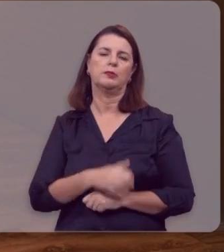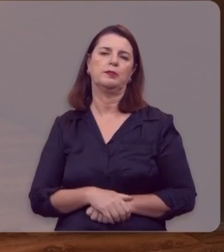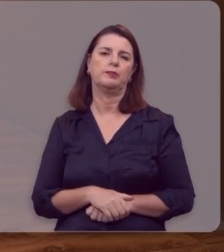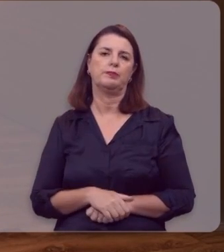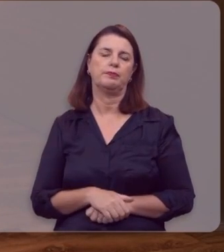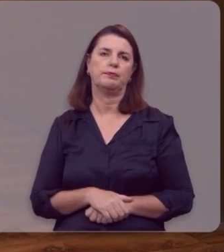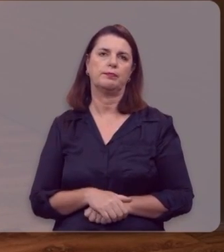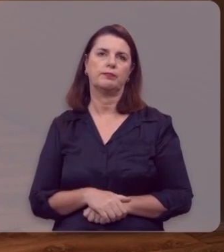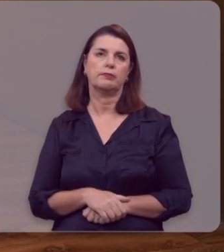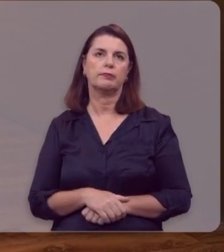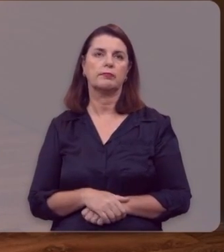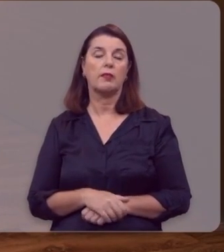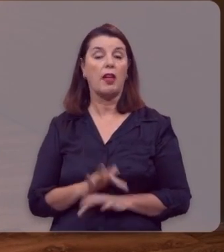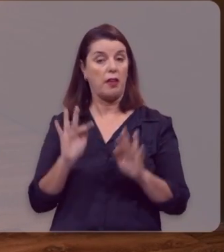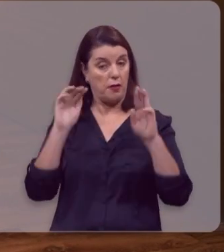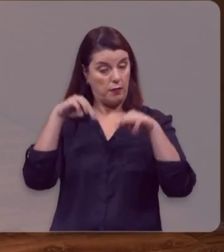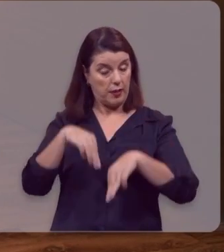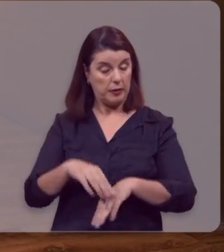Mas finalmente,